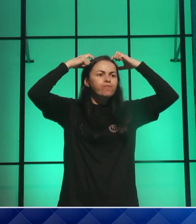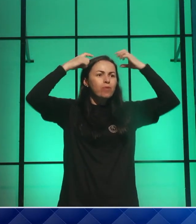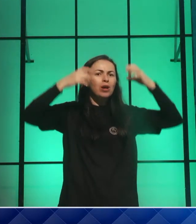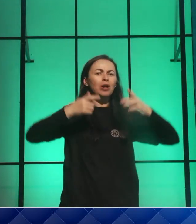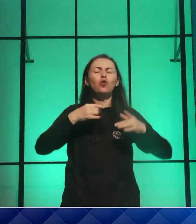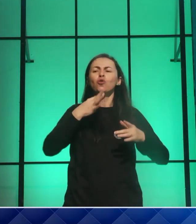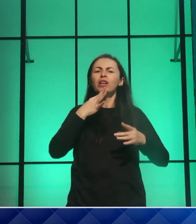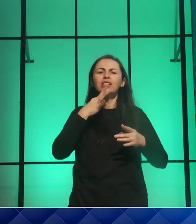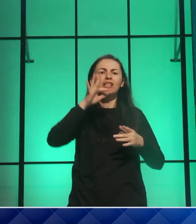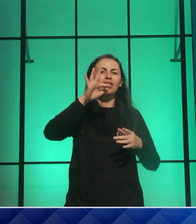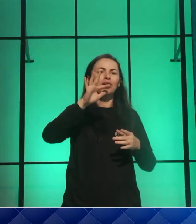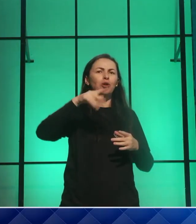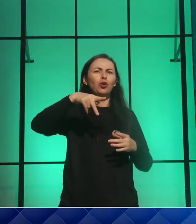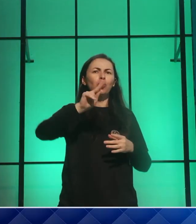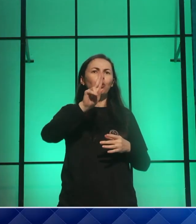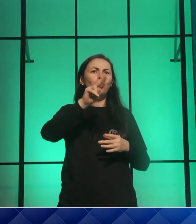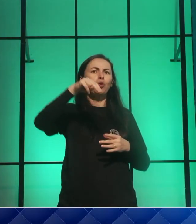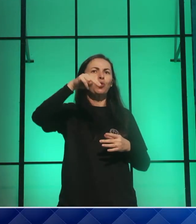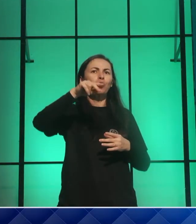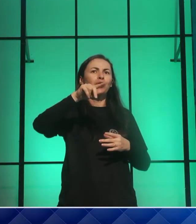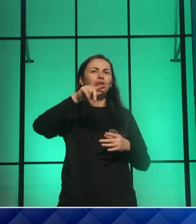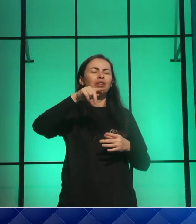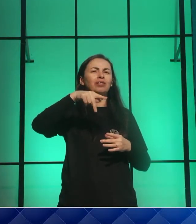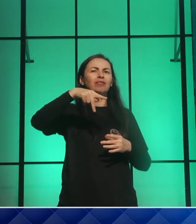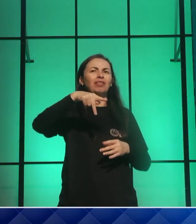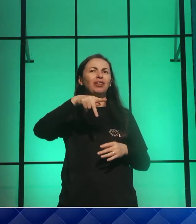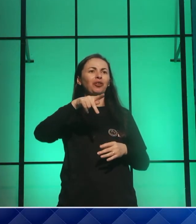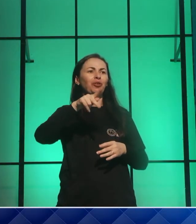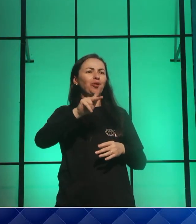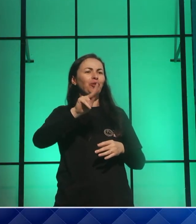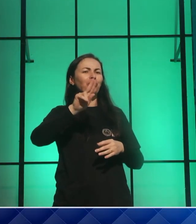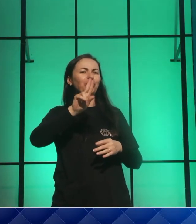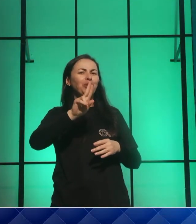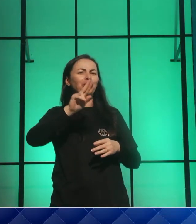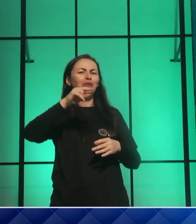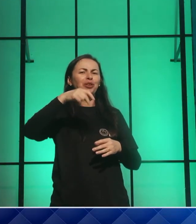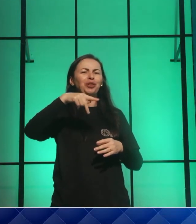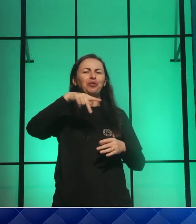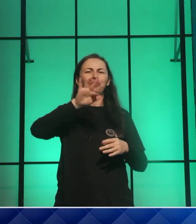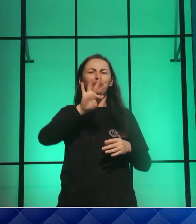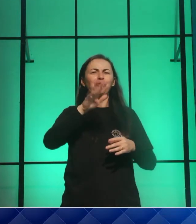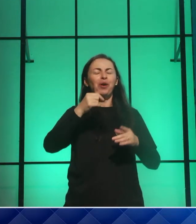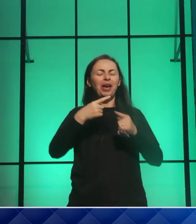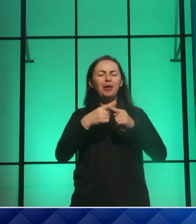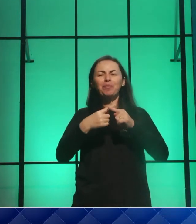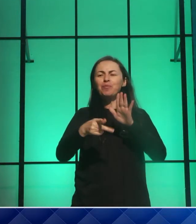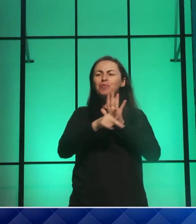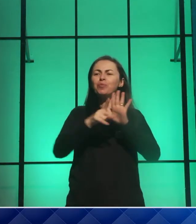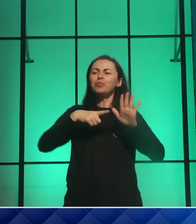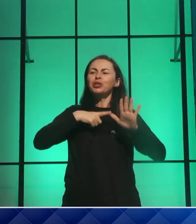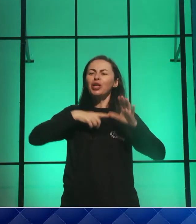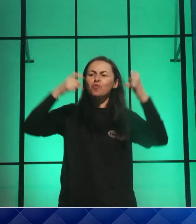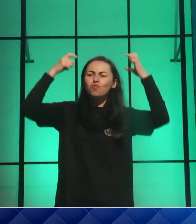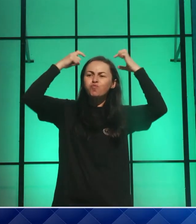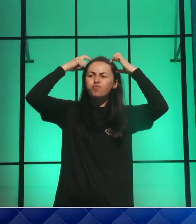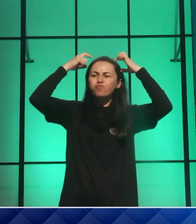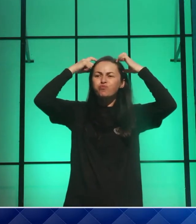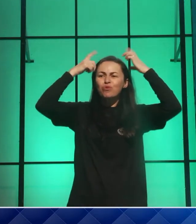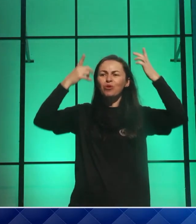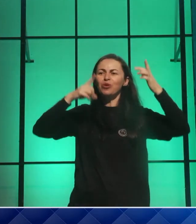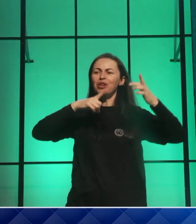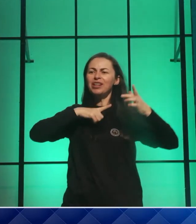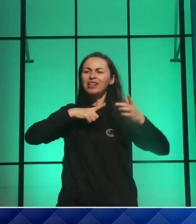O que é o Kung Fu Panda? É um antropomorfismo. Por quê? Porque panda não